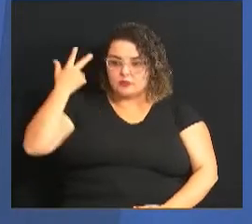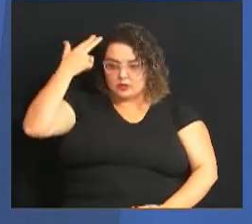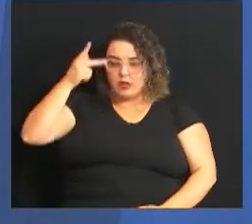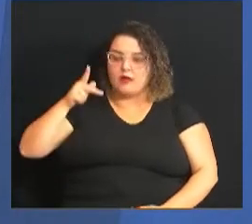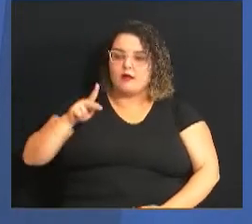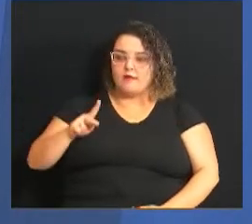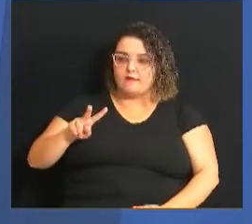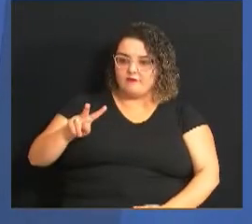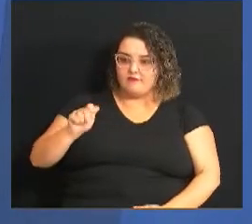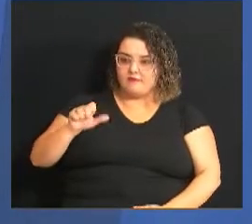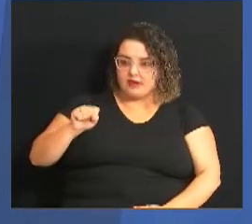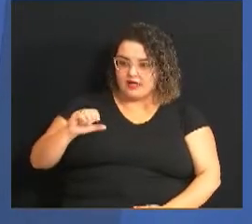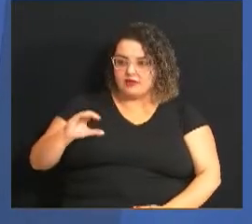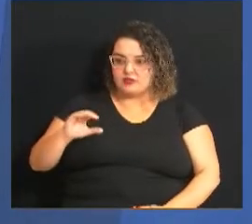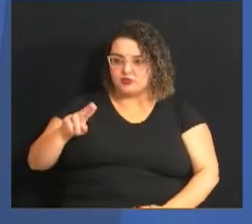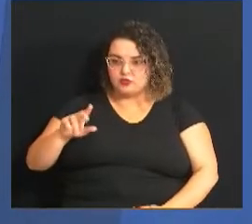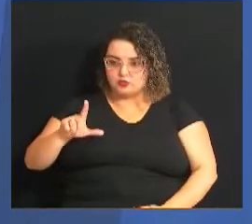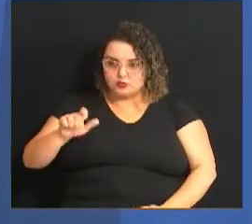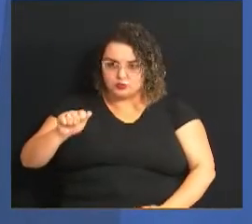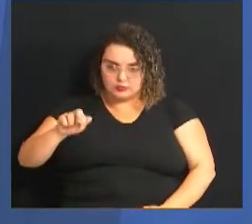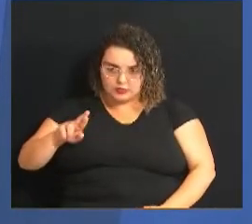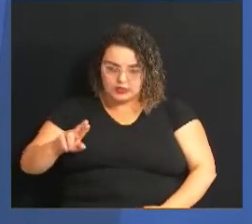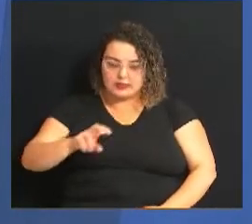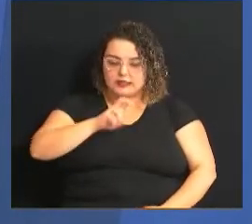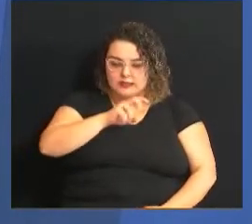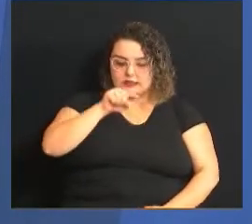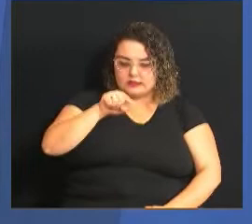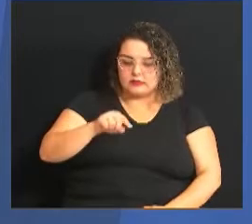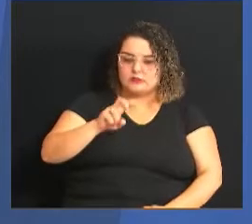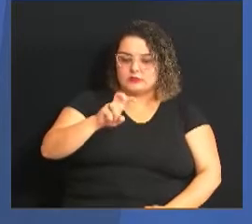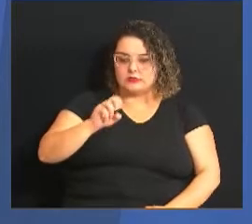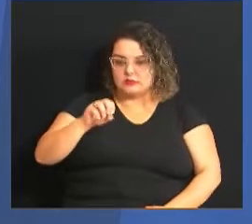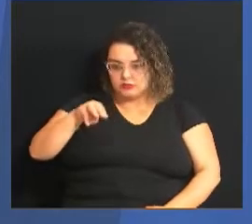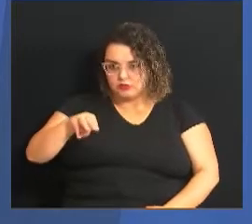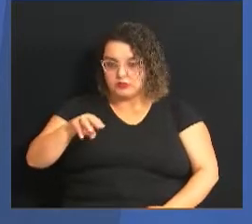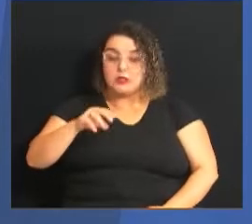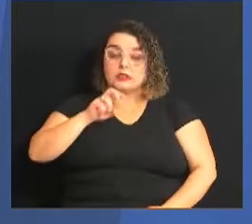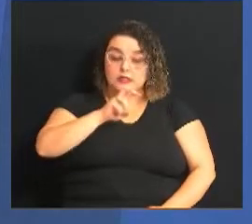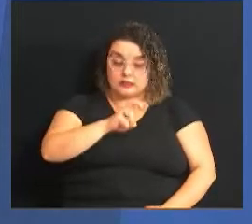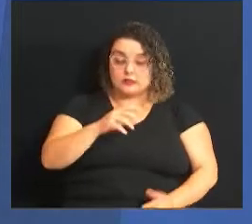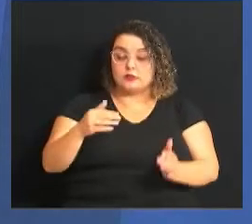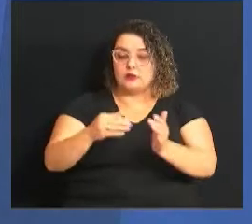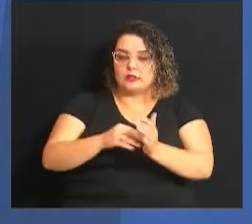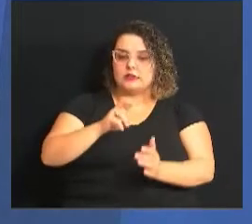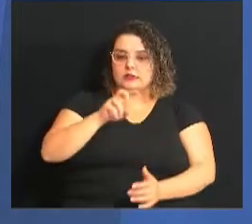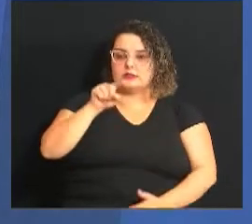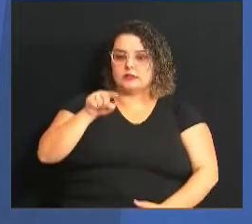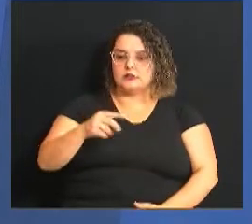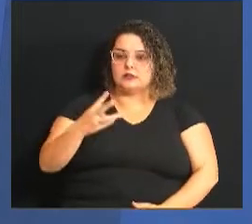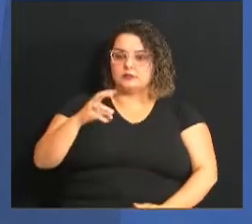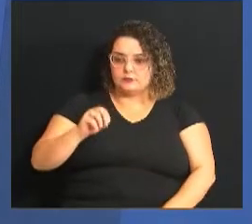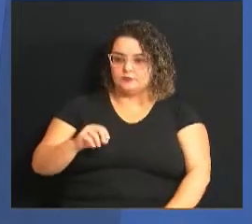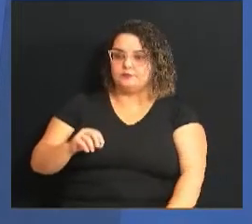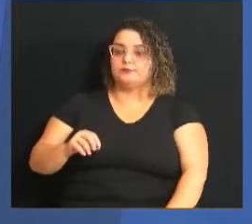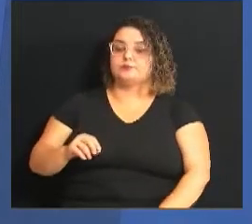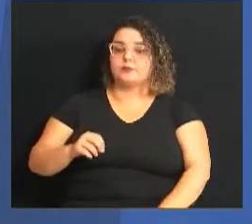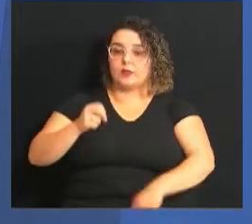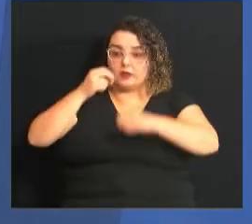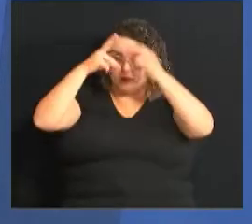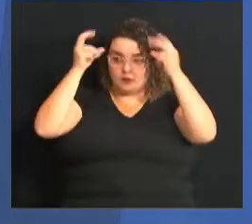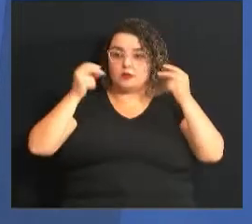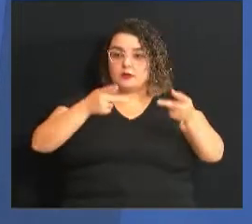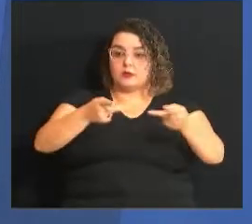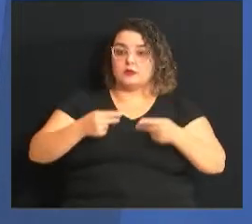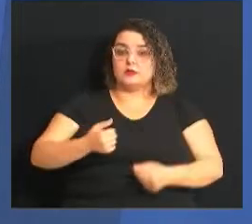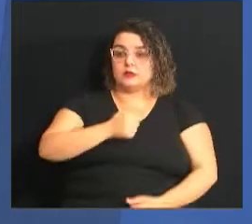o horário das 5 às 5h30. No terceiro andar do hospital, é a enfermaria clínica médica, as visitas sempre das 11